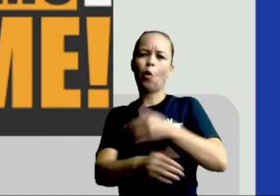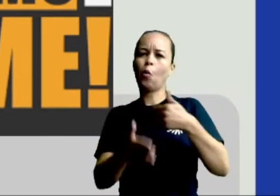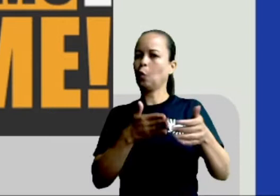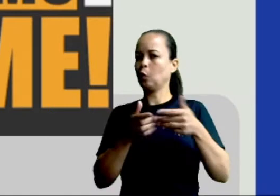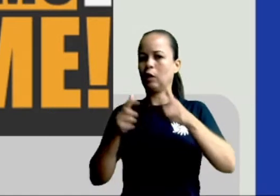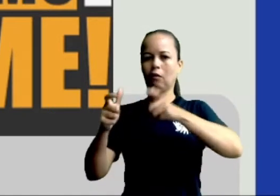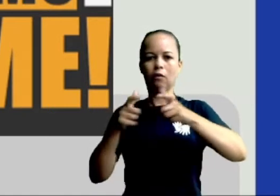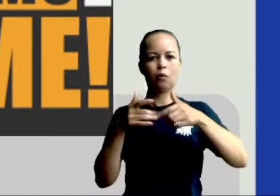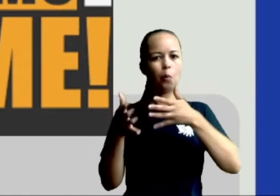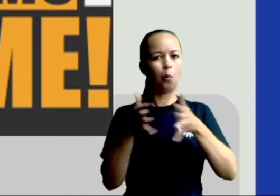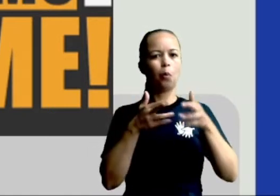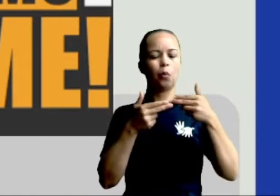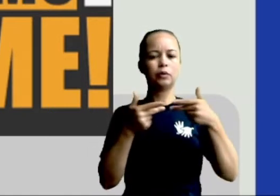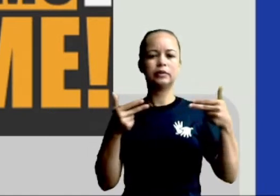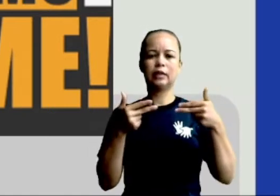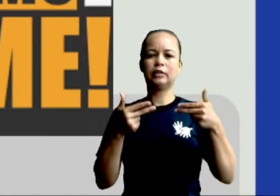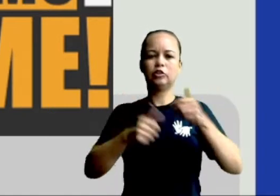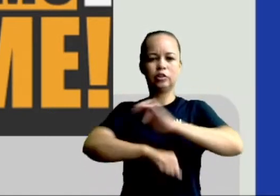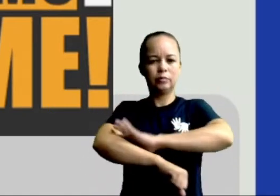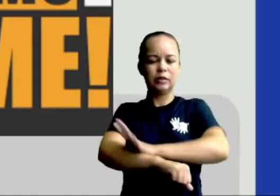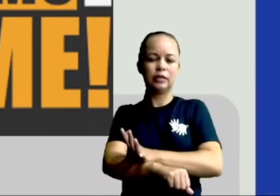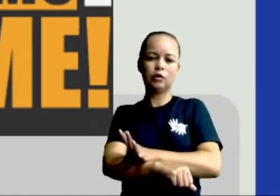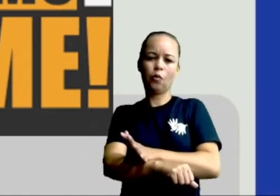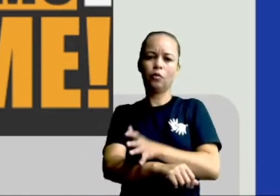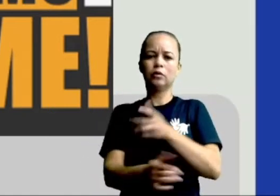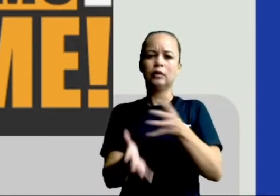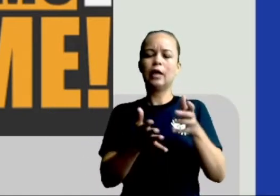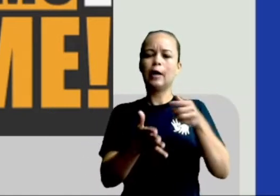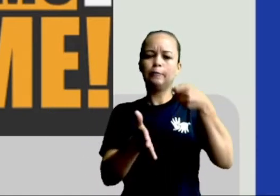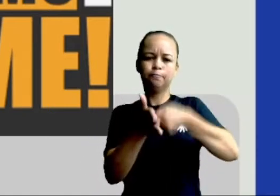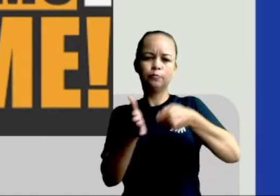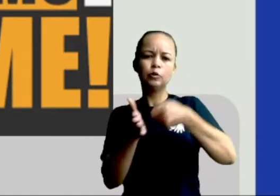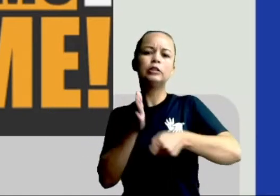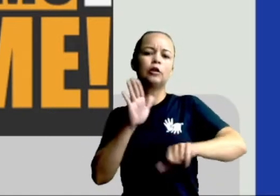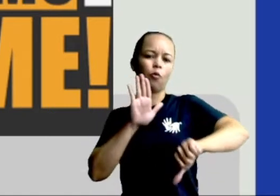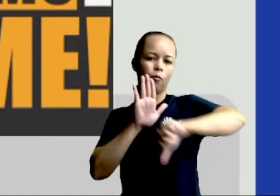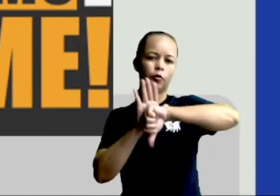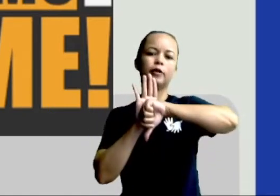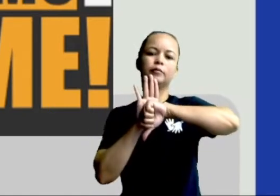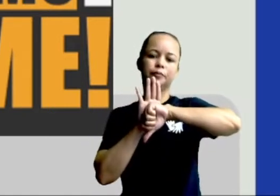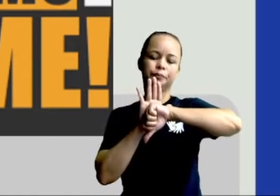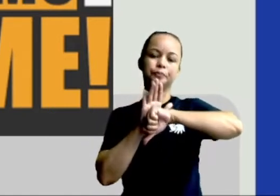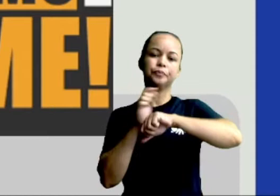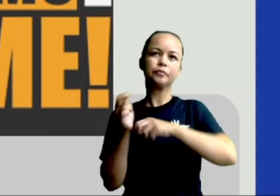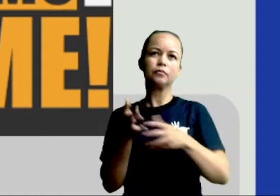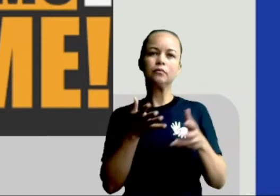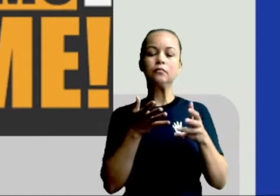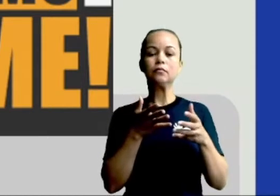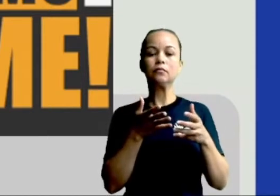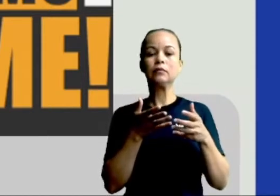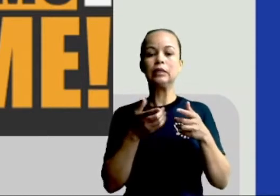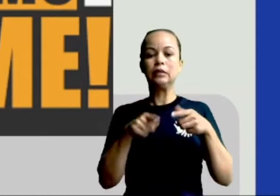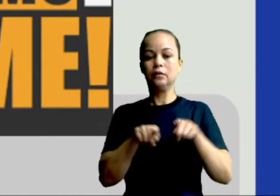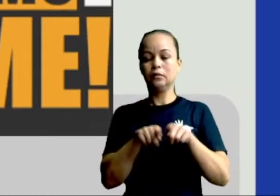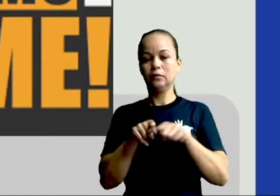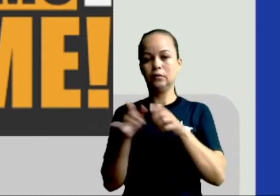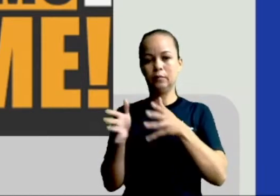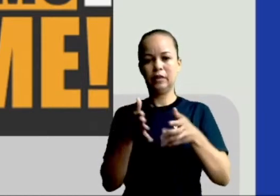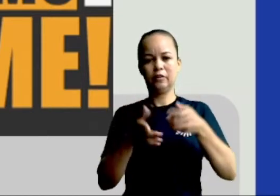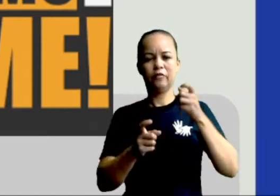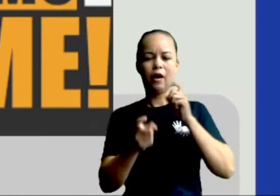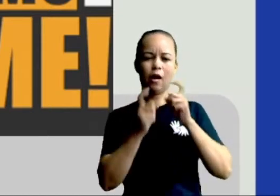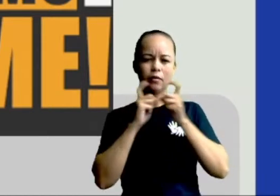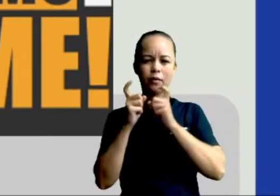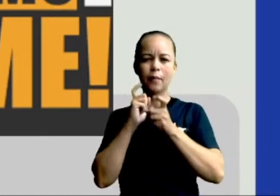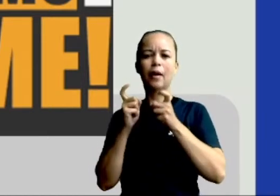atividade discriminatória por razão semelhante é punida como crime. Ao mesmo tempo, várias ações e debates